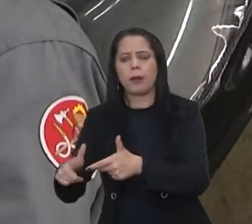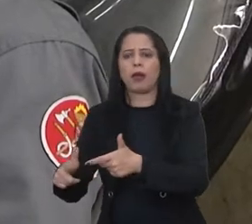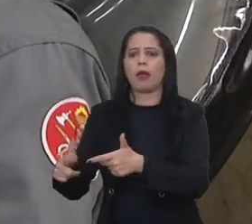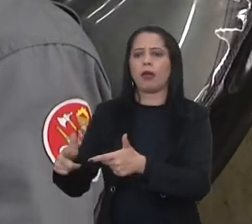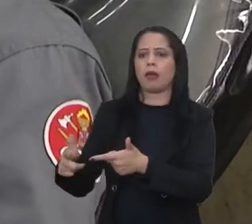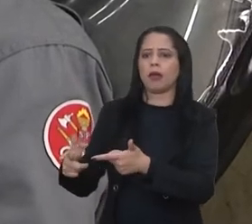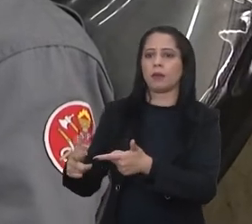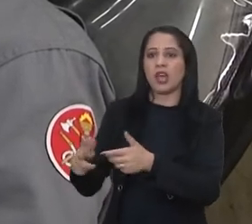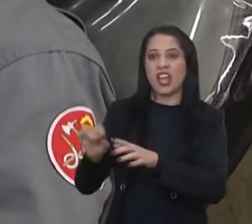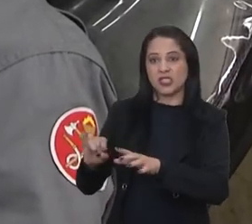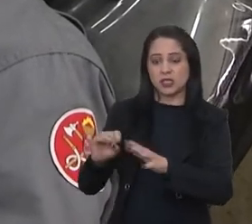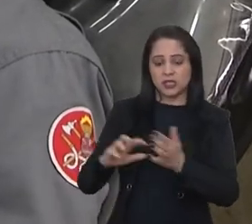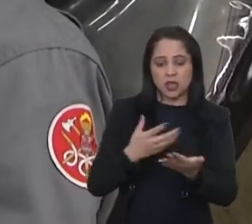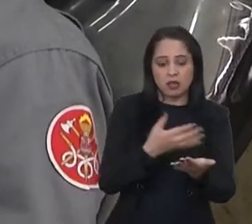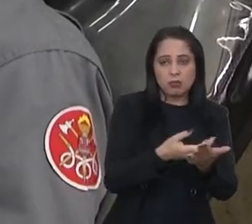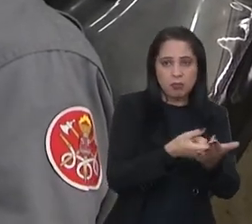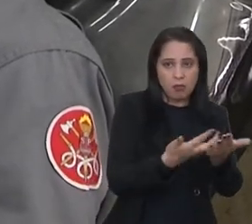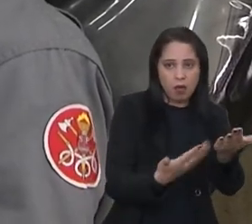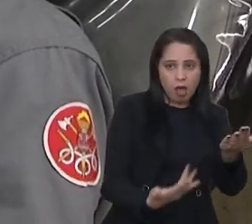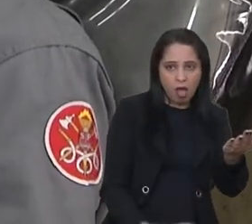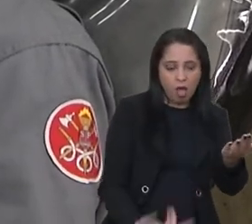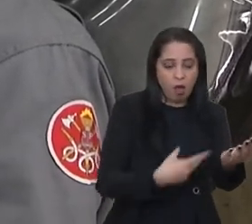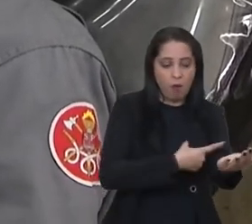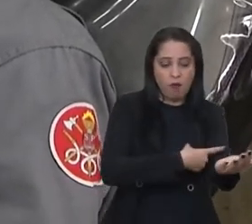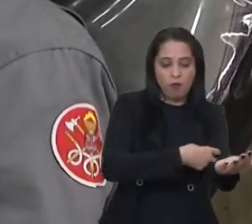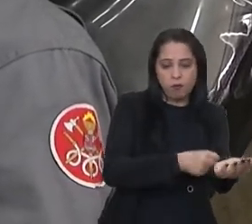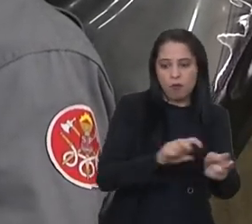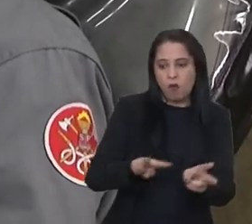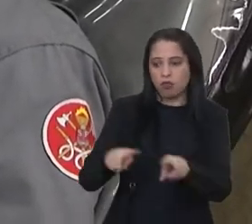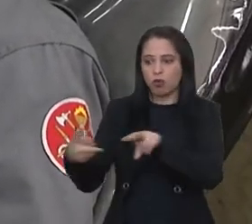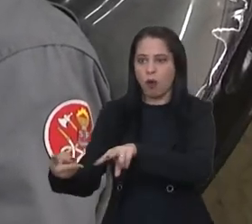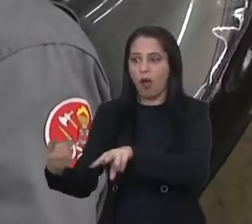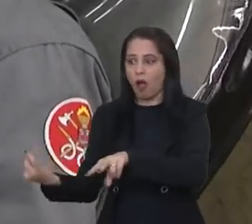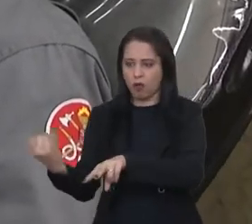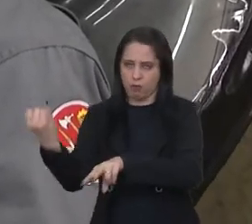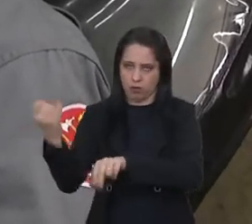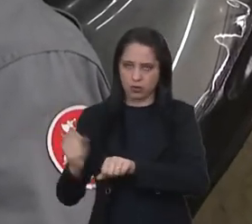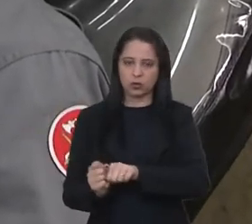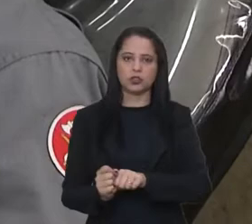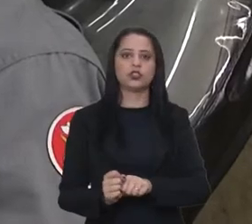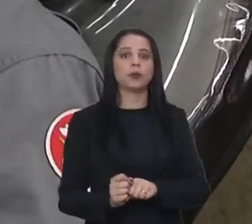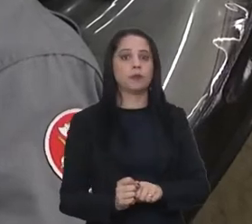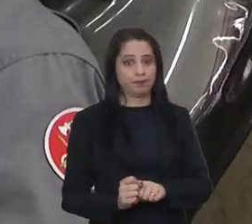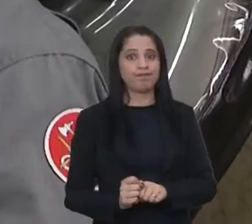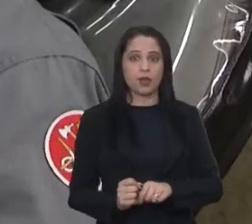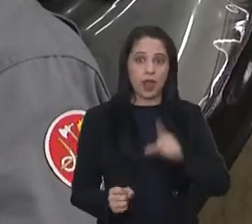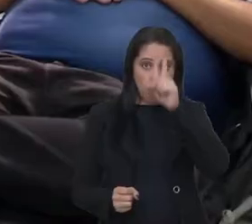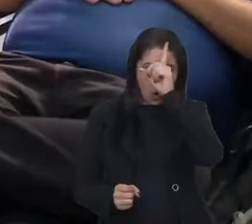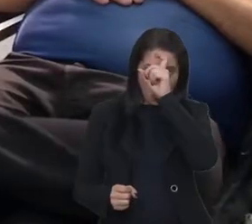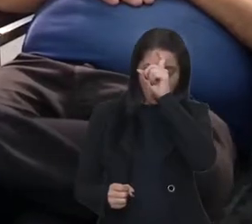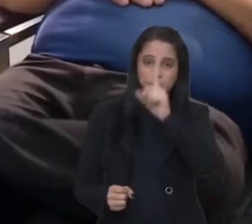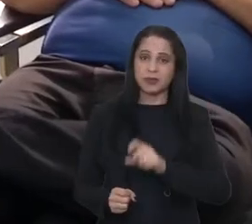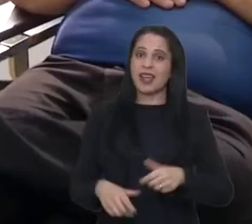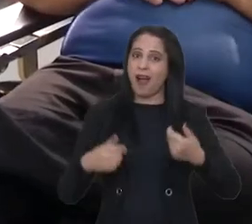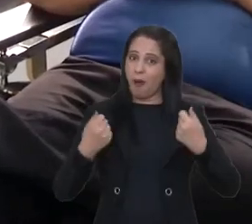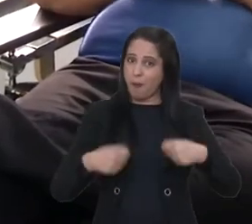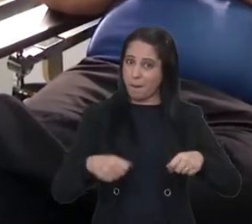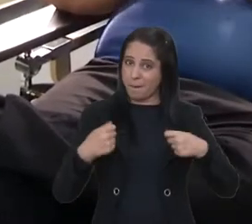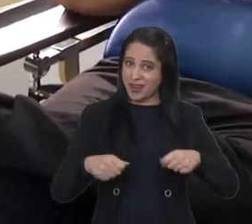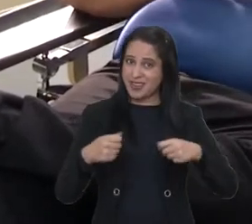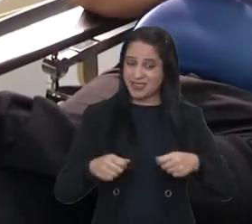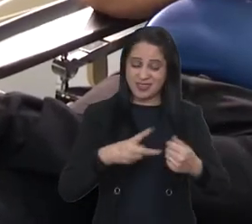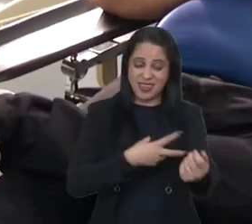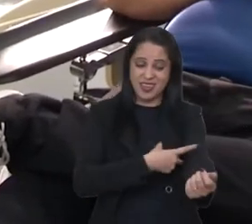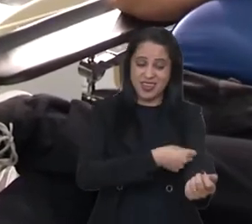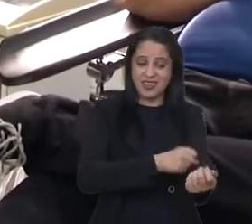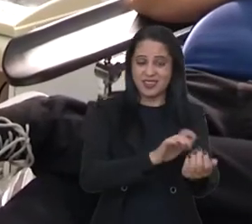médico e a pessoa do ano ela vai tá ajudando não outra pessoa é muito importante e o que o banco de